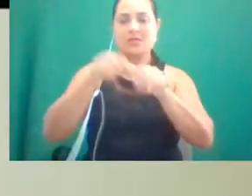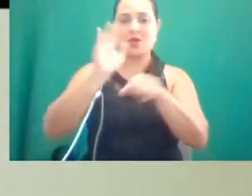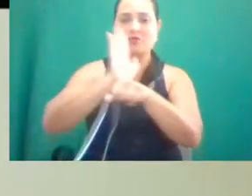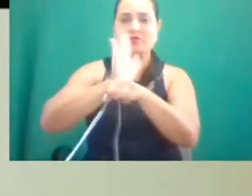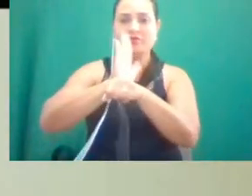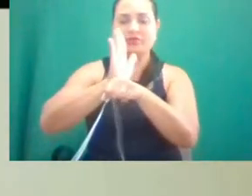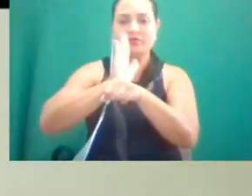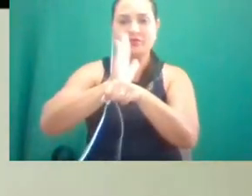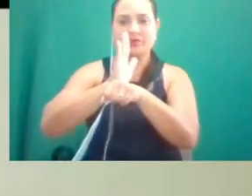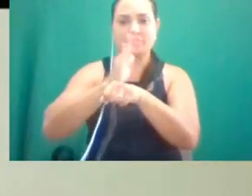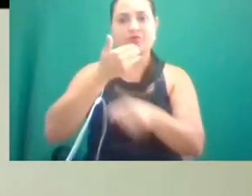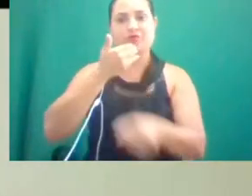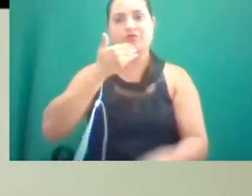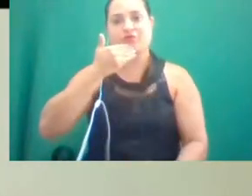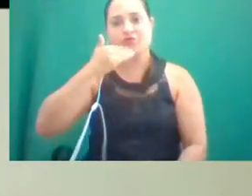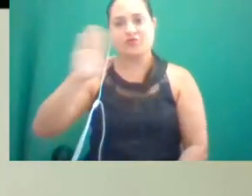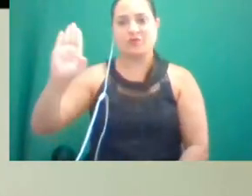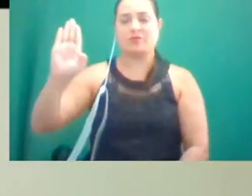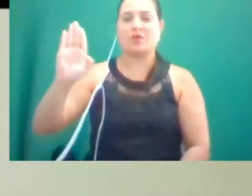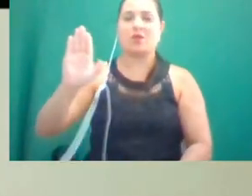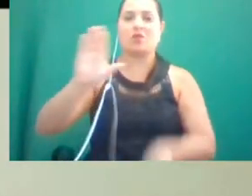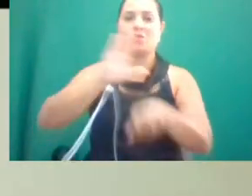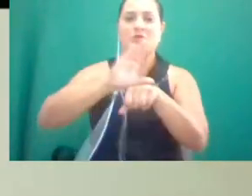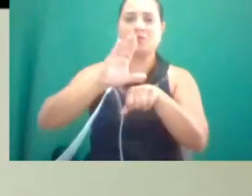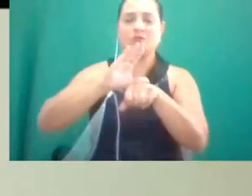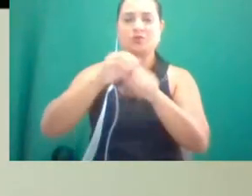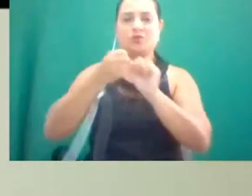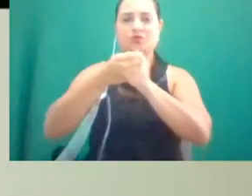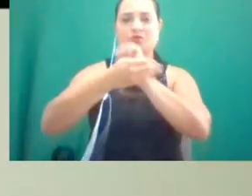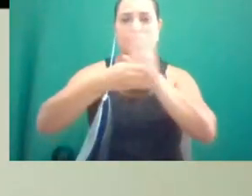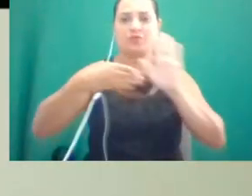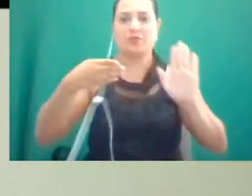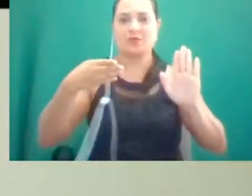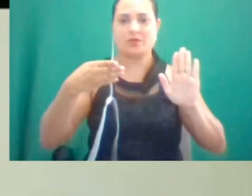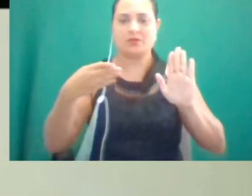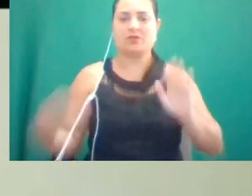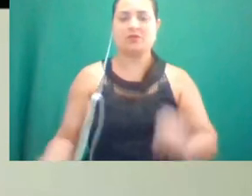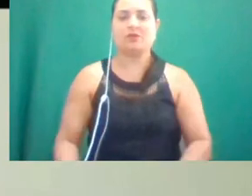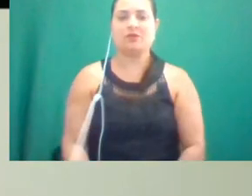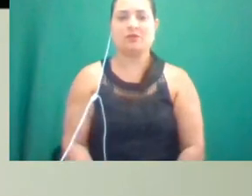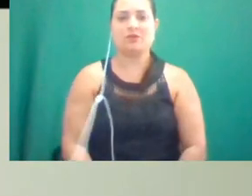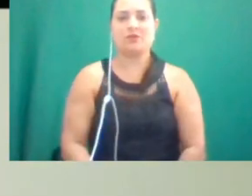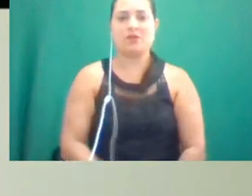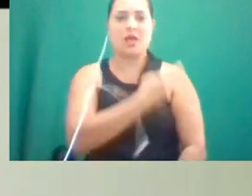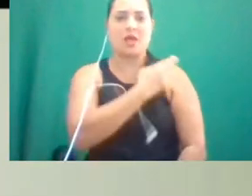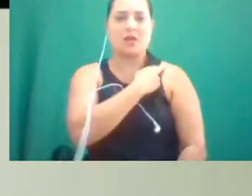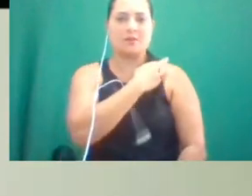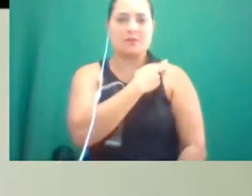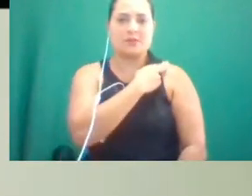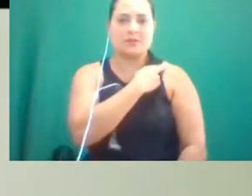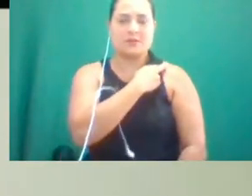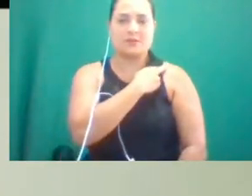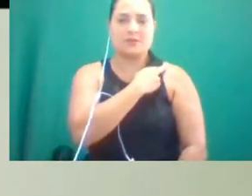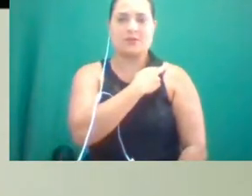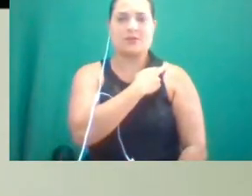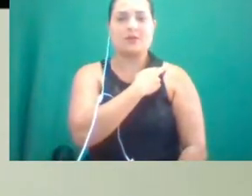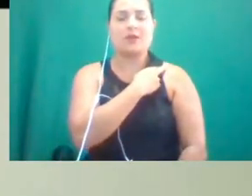Prometo dignificar minha profissão e consciente de